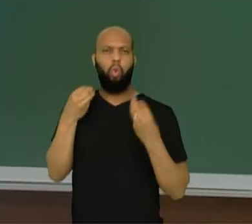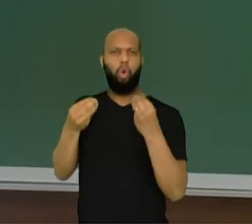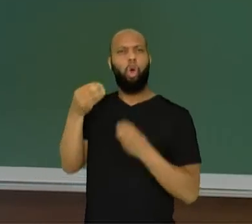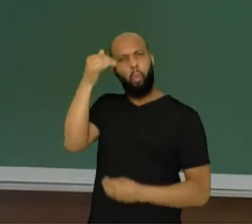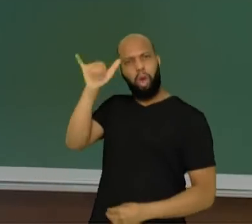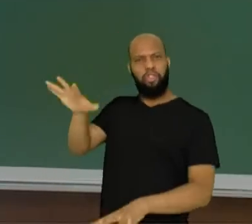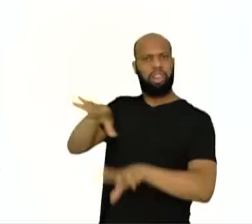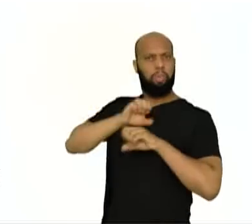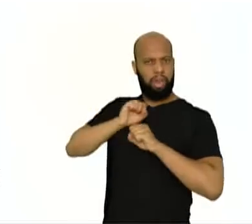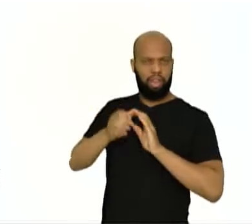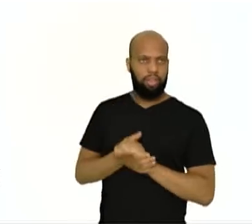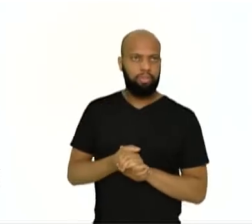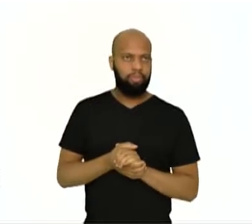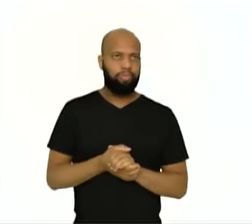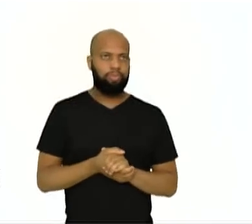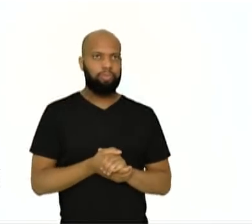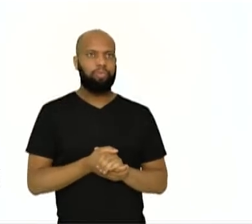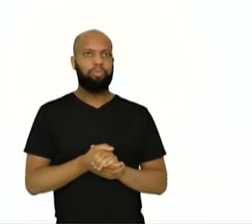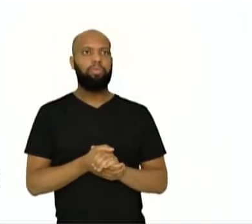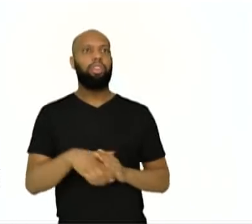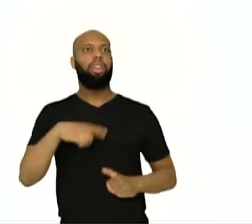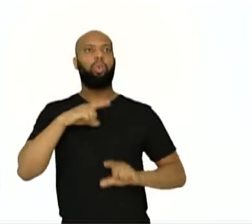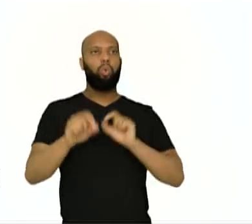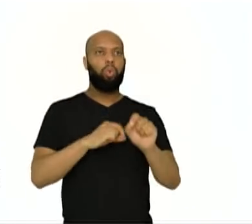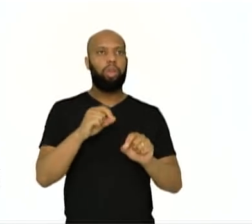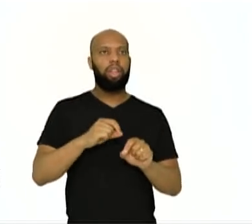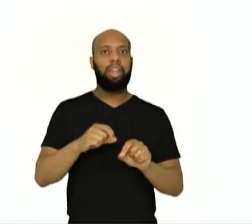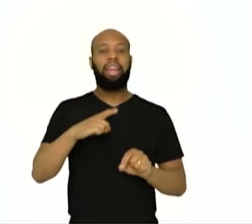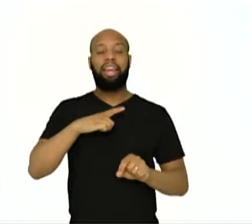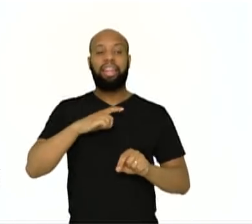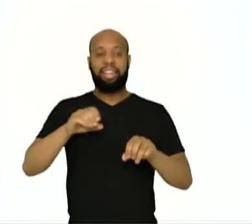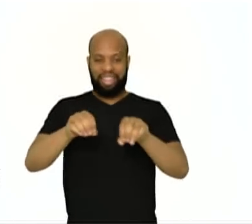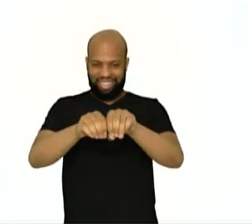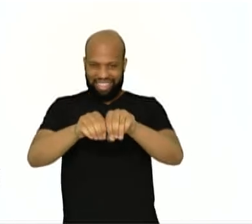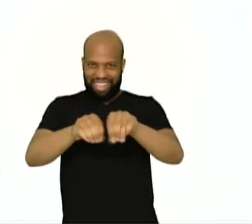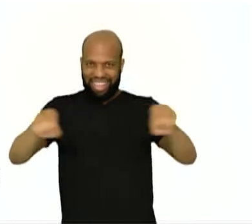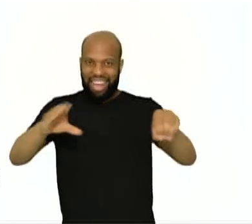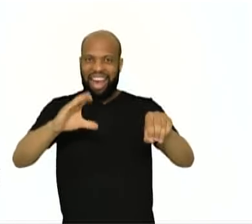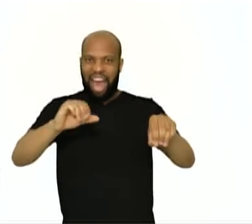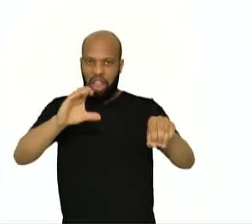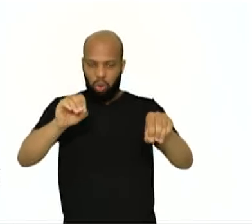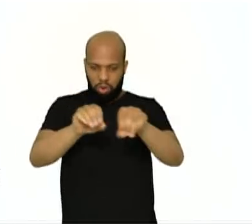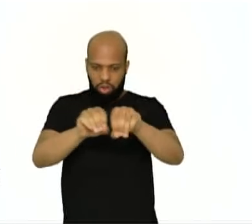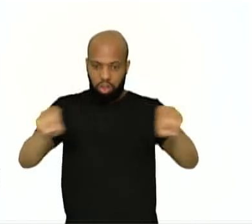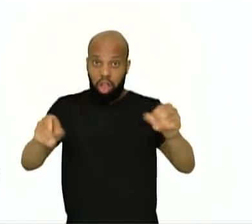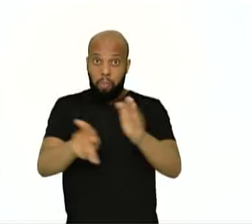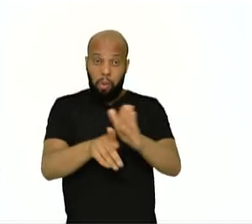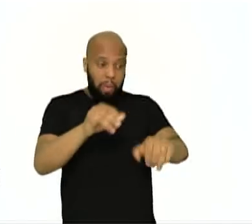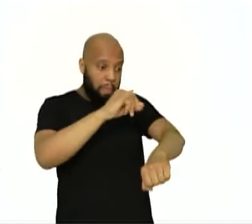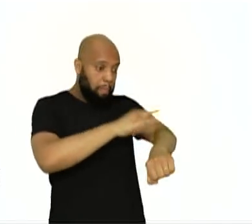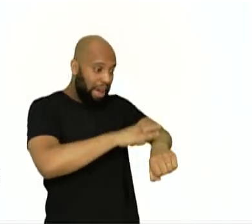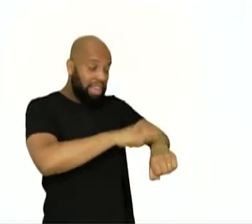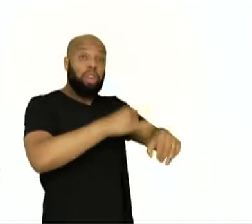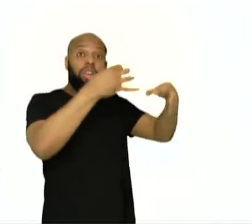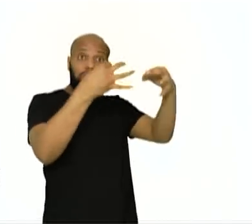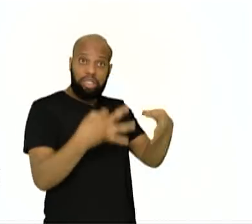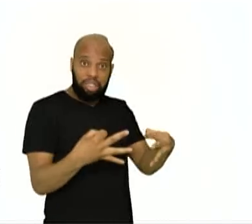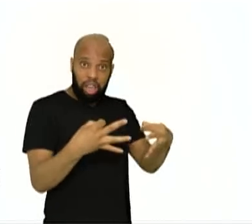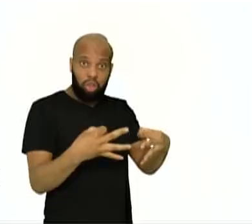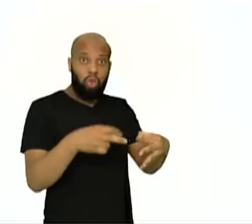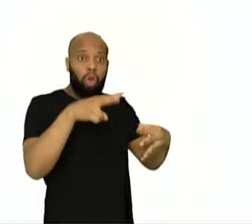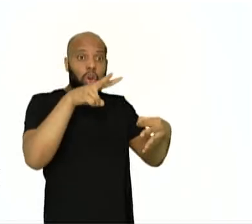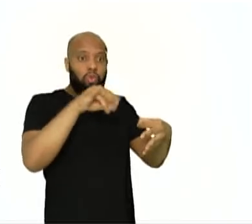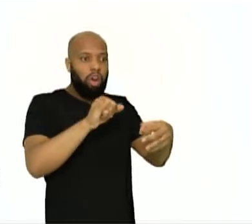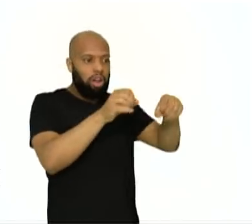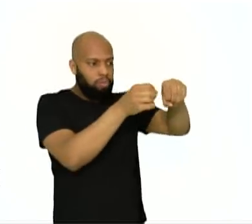doença? Olha lá. A coleta e o tratamento adequado do esgoto doméstico, então saneamento básico, ter uma estação de tratamento de